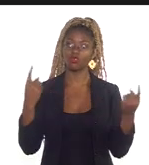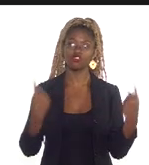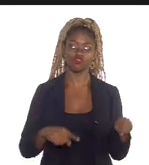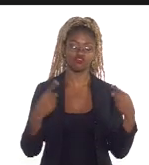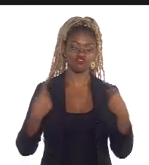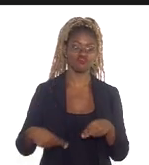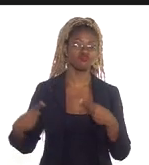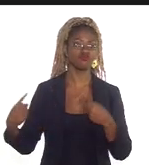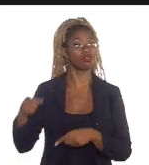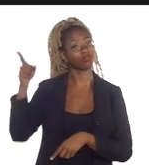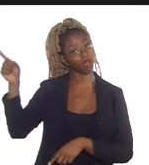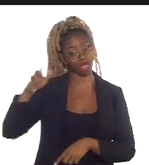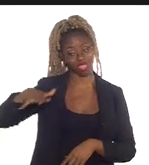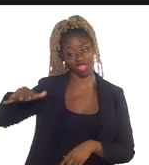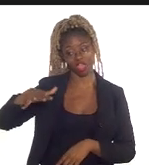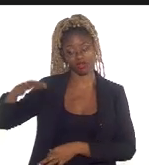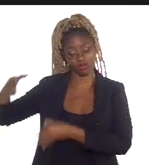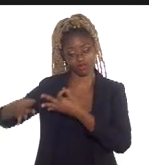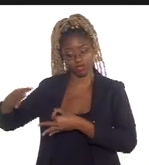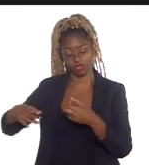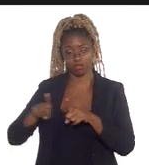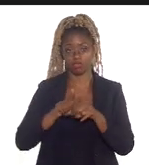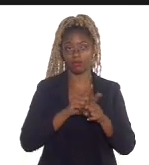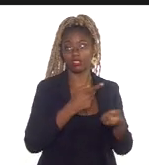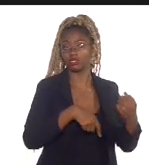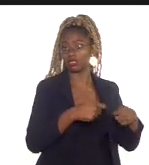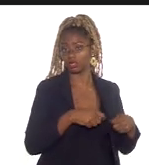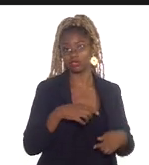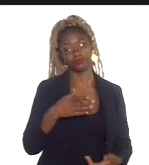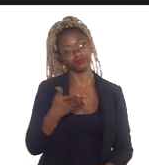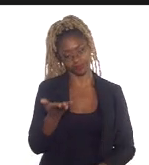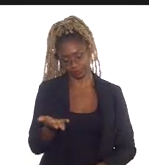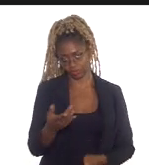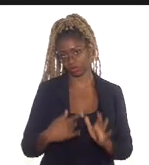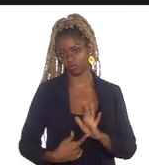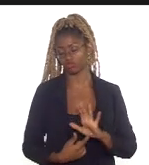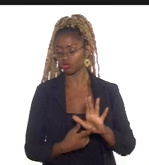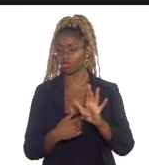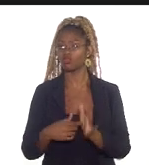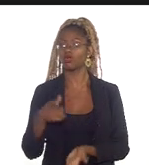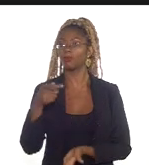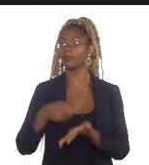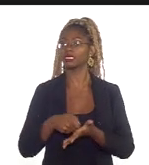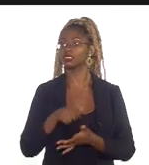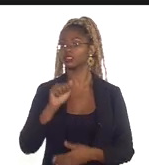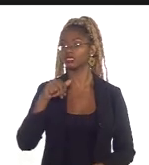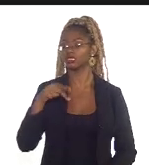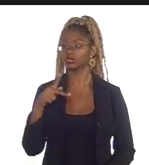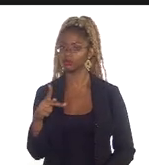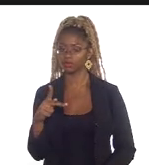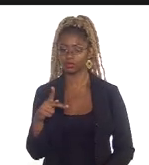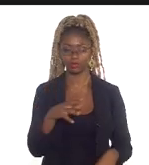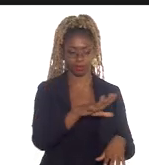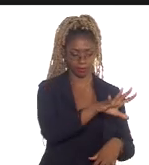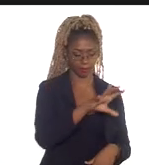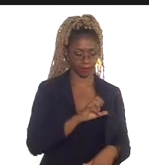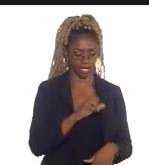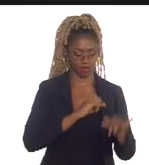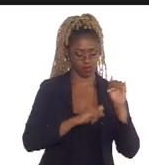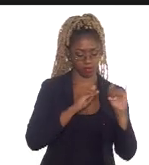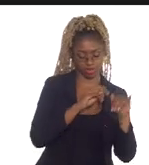e na esfera judicial. Então, essas são as obrigações da ANP. A ANP repassa as